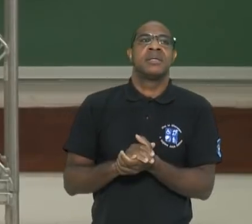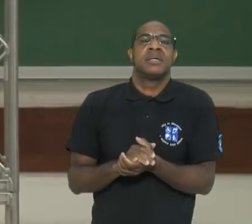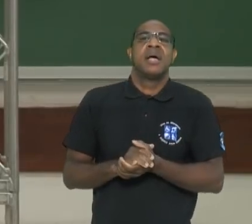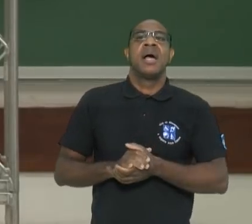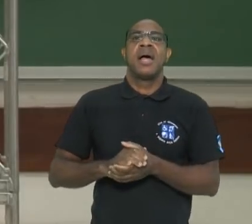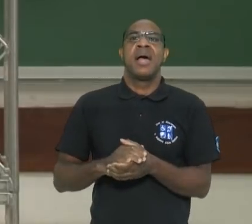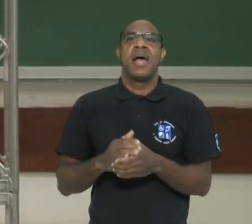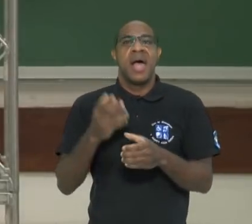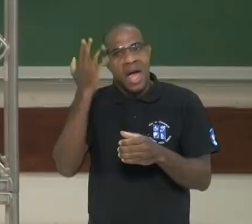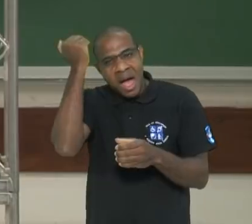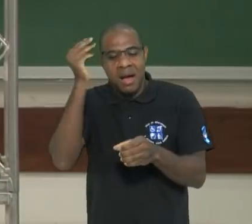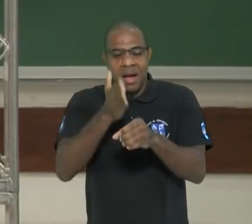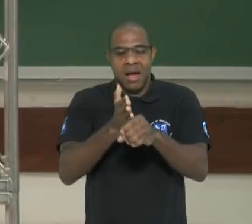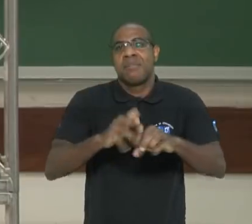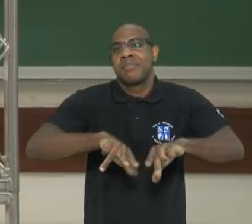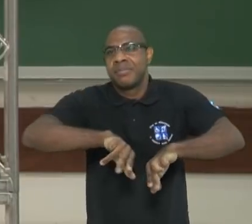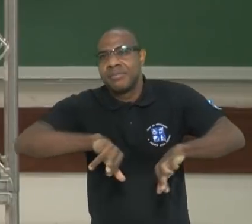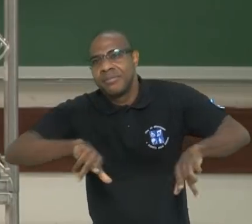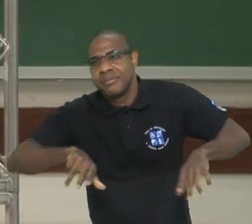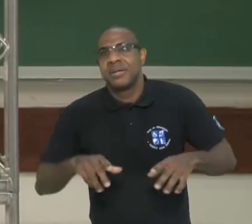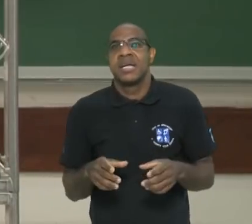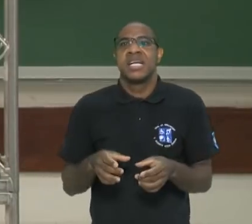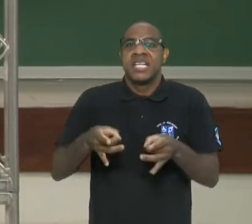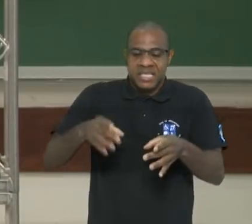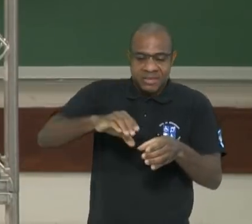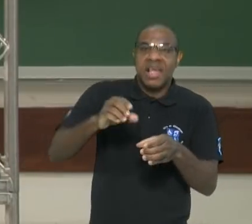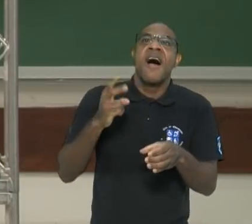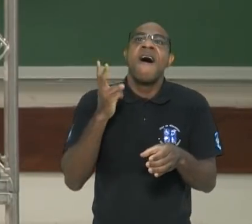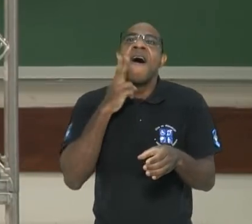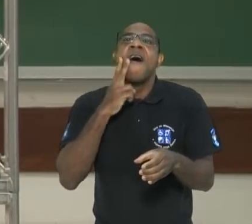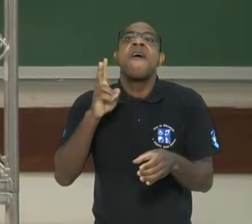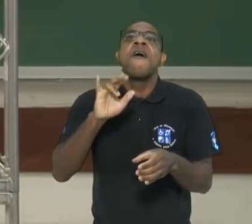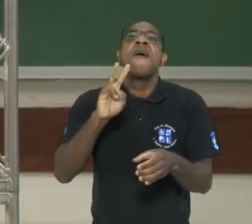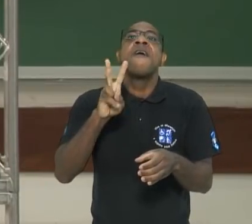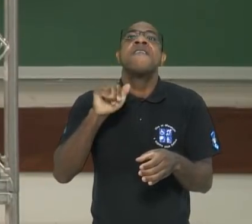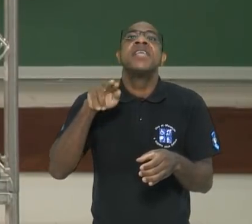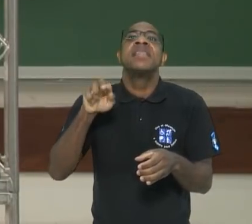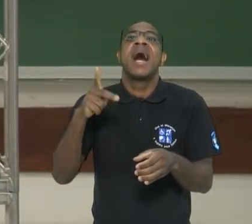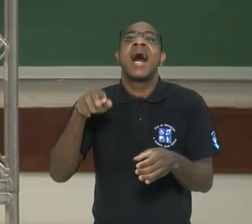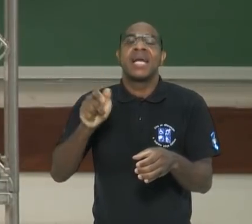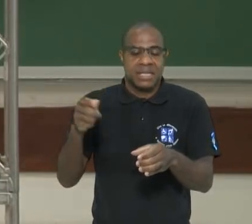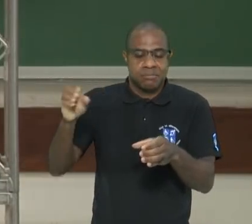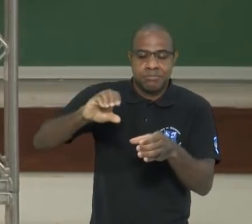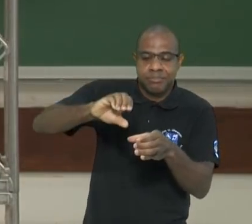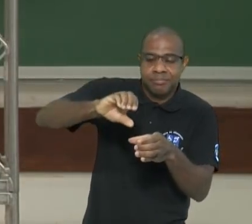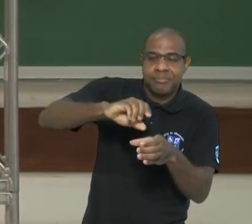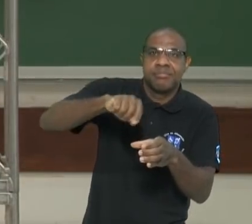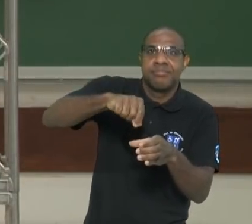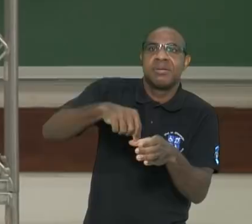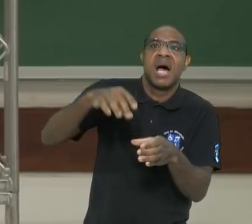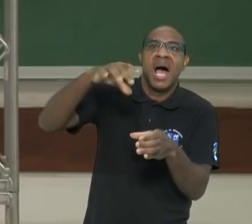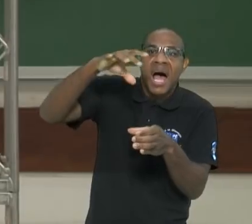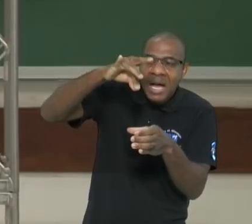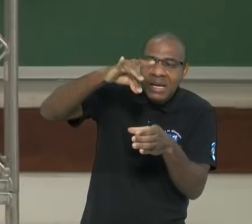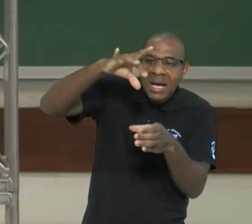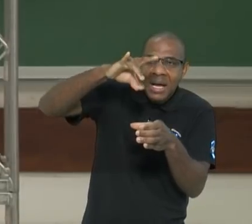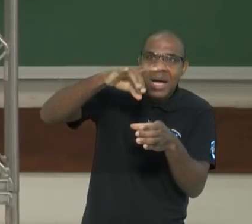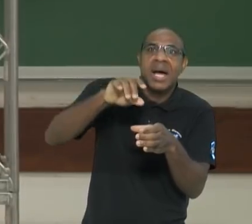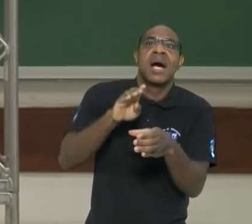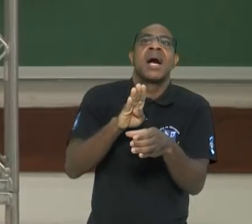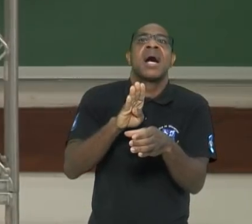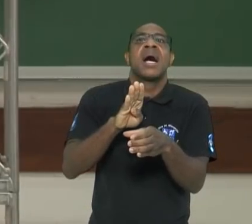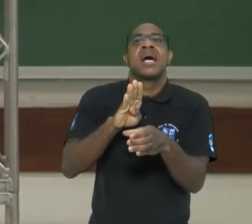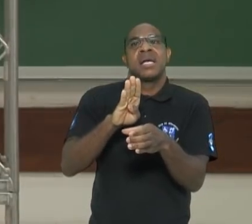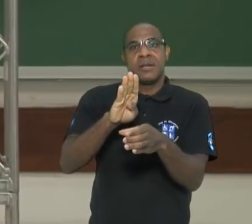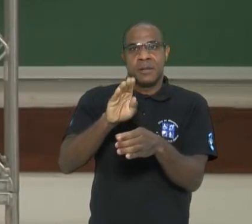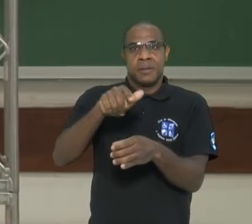de molho, meia hora, põe um pouquinho de vinagre ou põe um pouquinho de água sanitária, mas tem que lavar muito bem